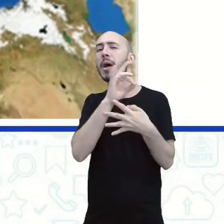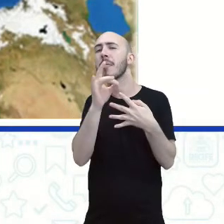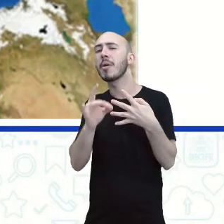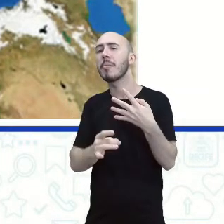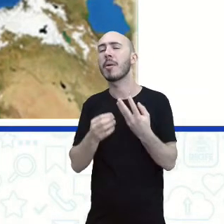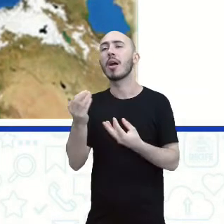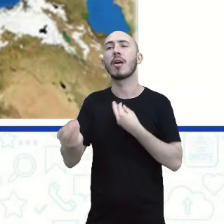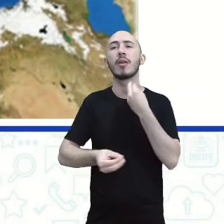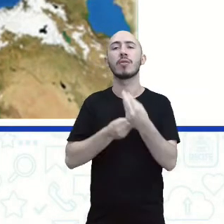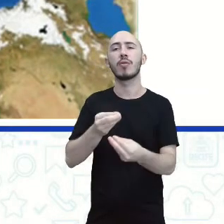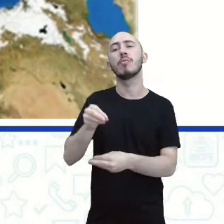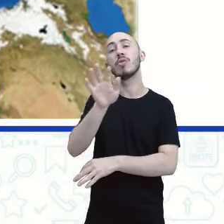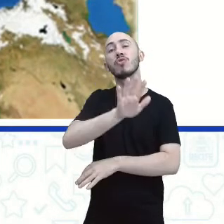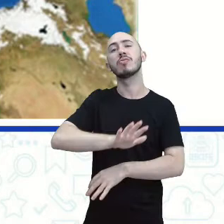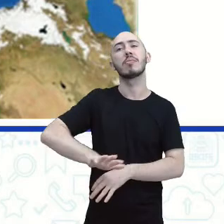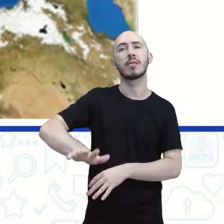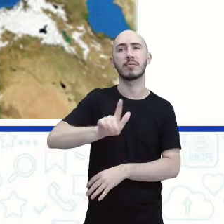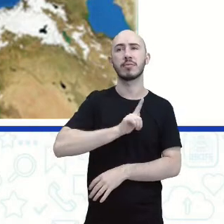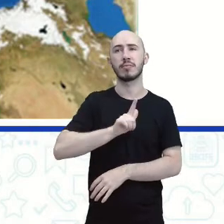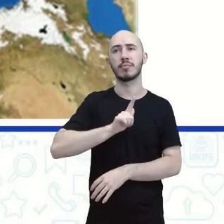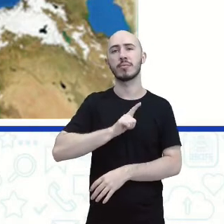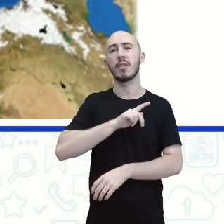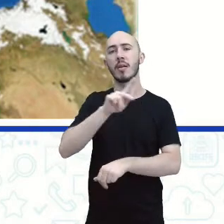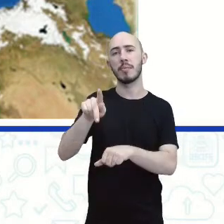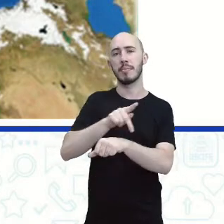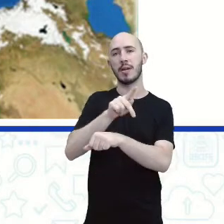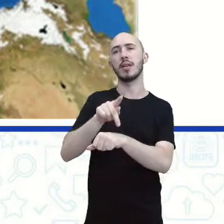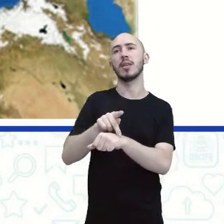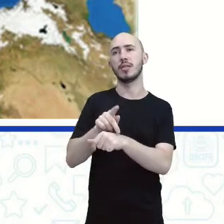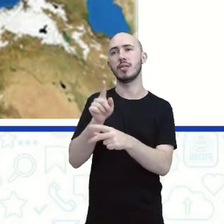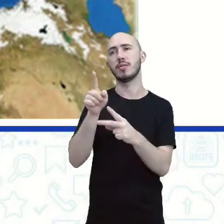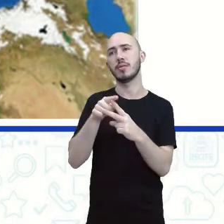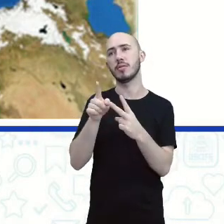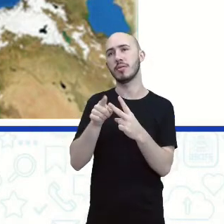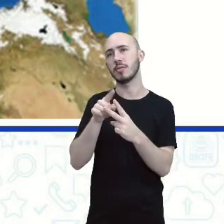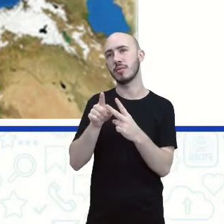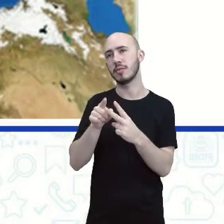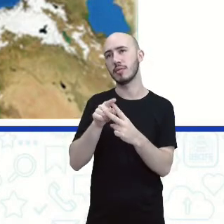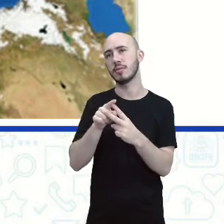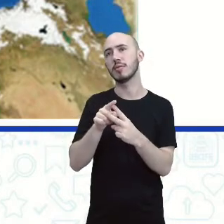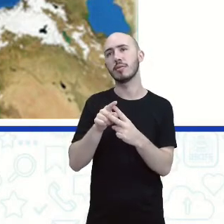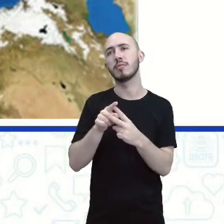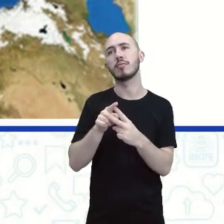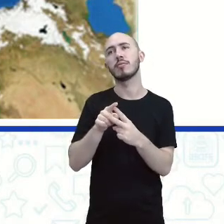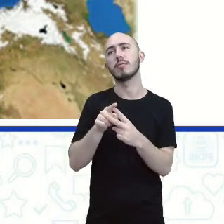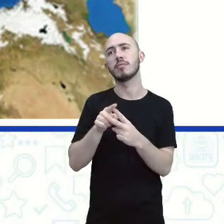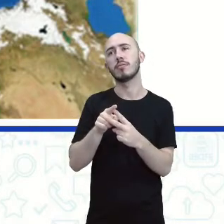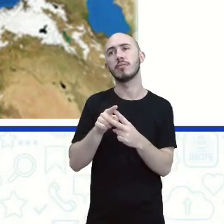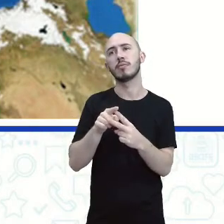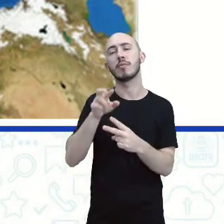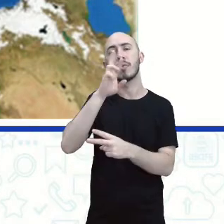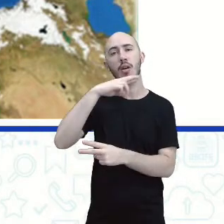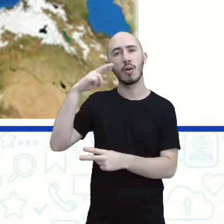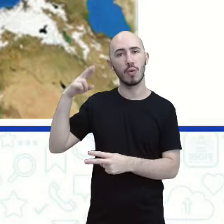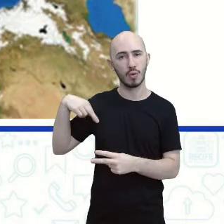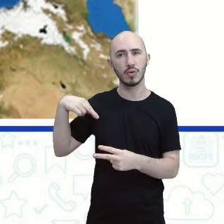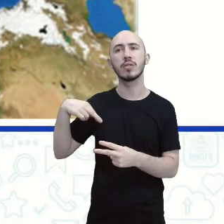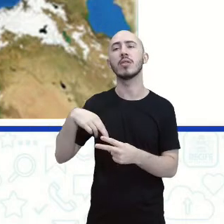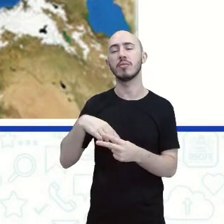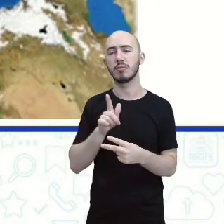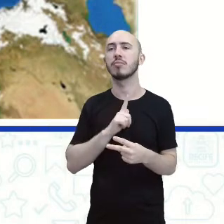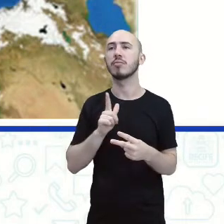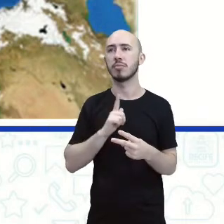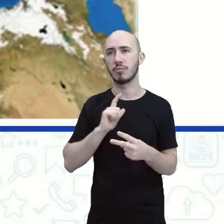territorial, onde nós temos aí dois países que fazem parte aí dos dois continentes, né? a Rússia, que é gigantesca, também